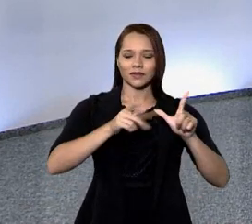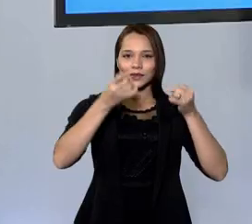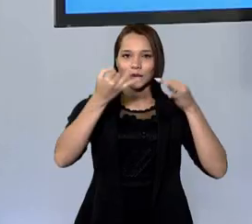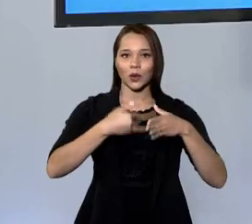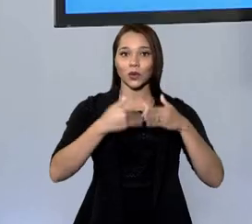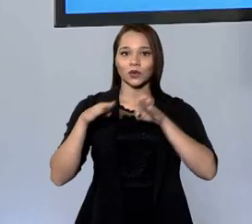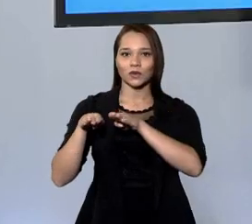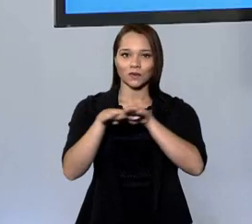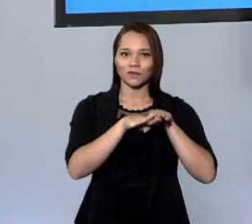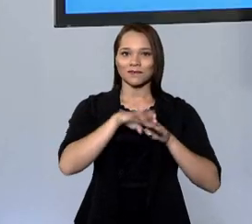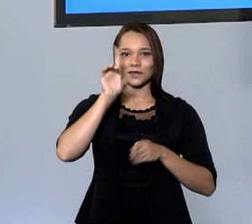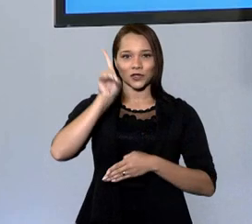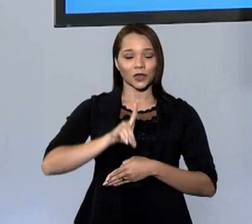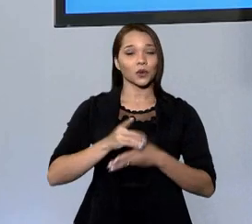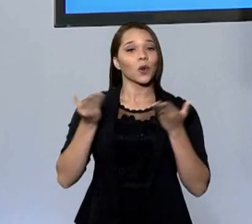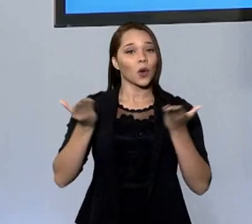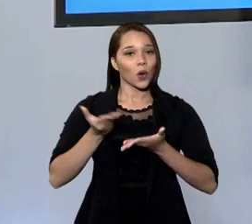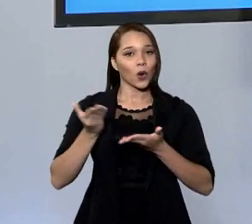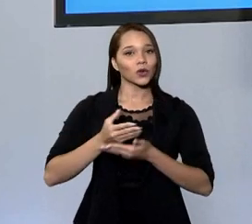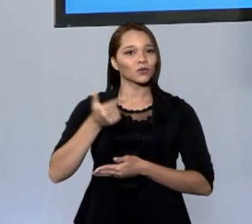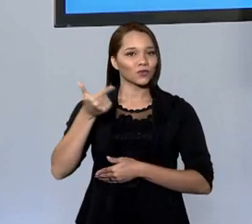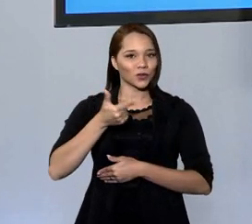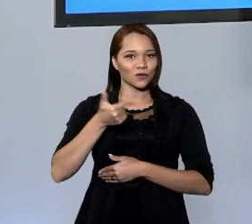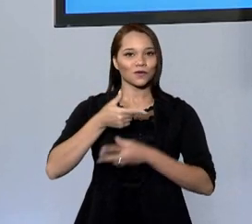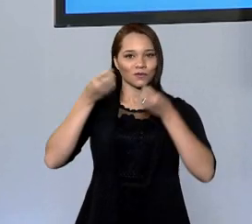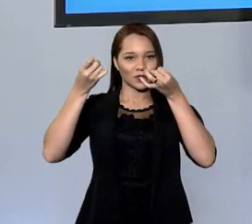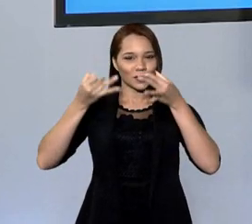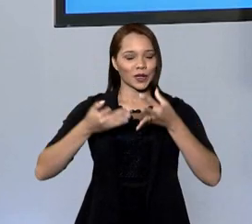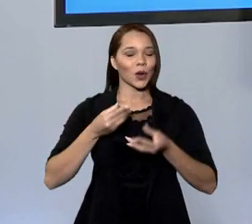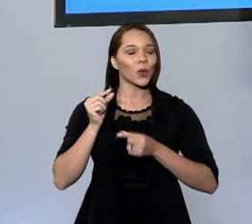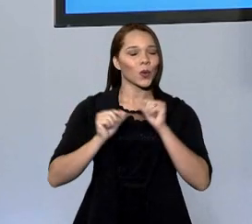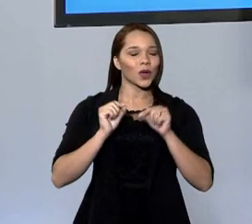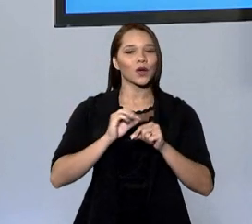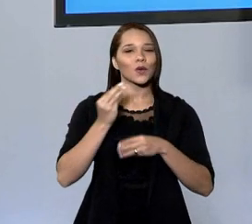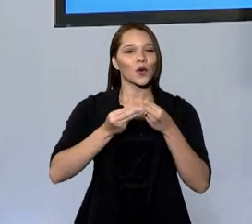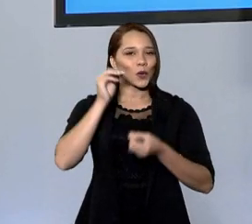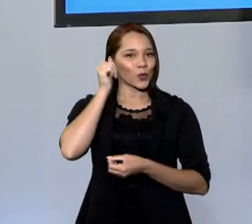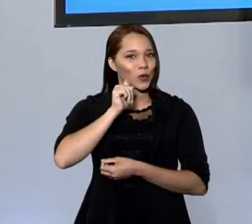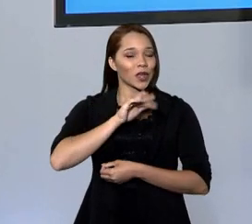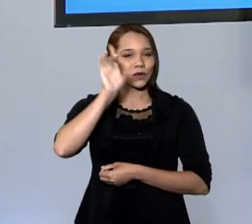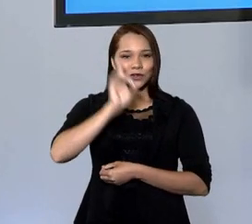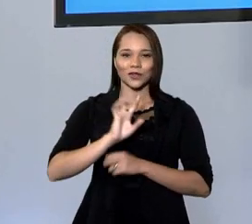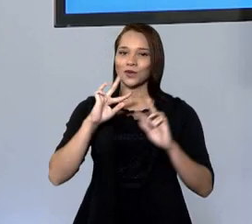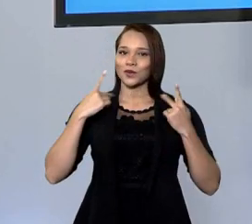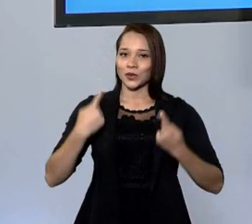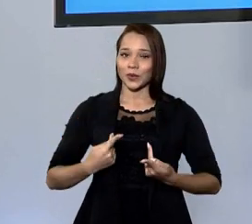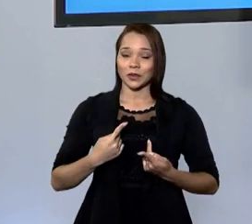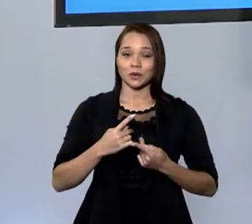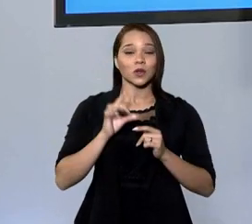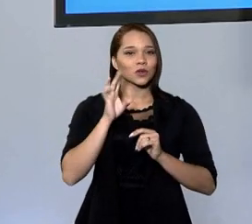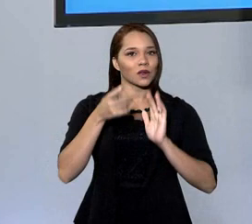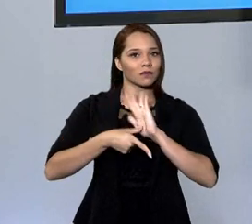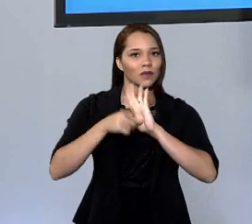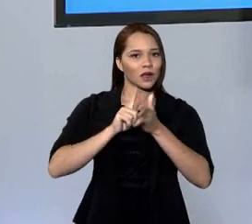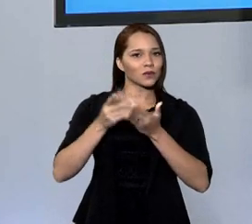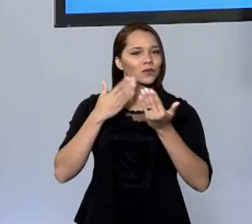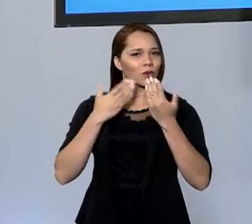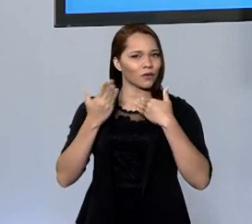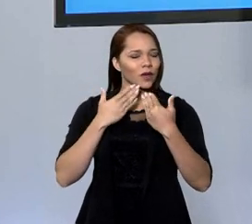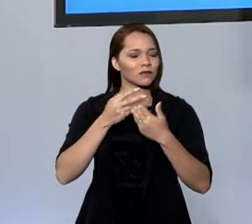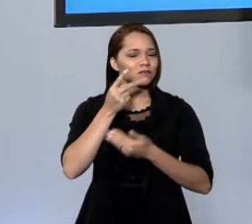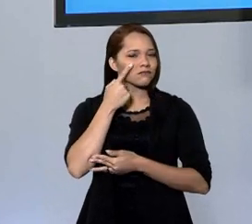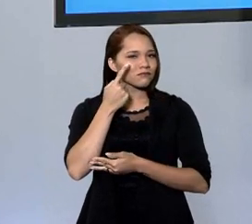de direitos hoje no segundo episódio vamos falar sobre as mulheres e os direitos humanos mas antes da nossa conversa vamos